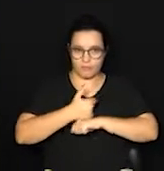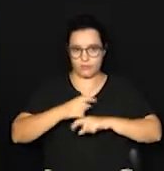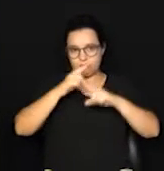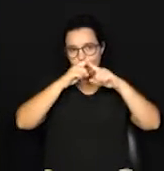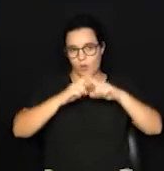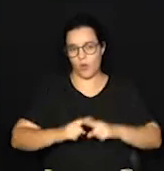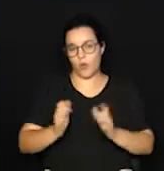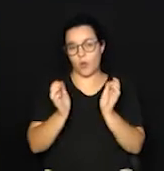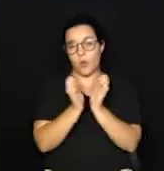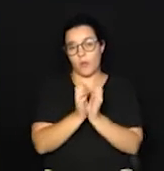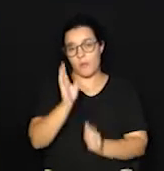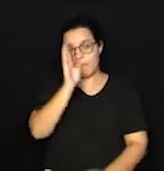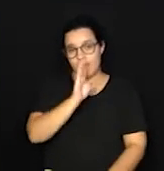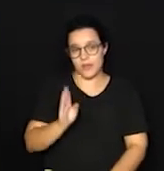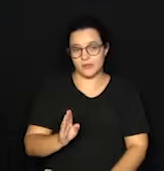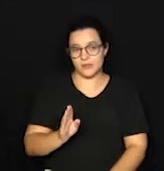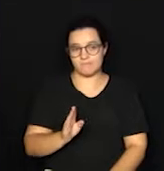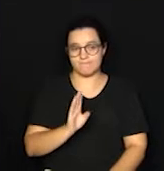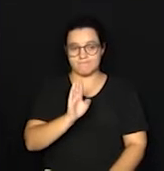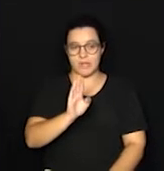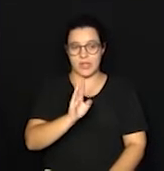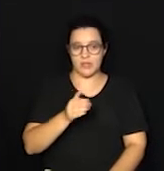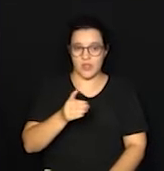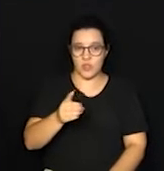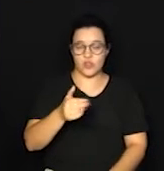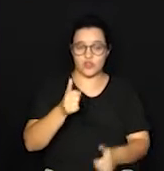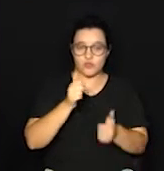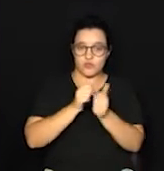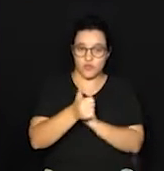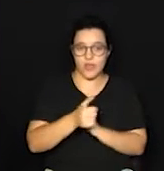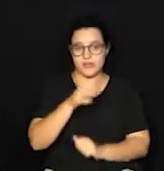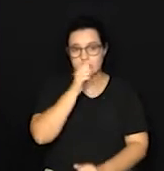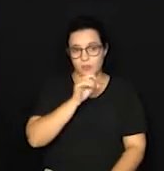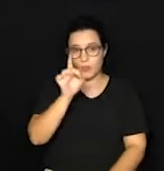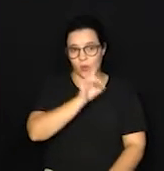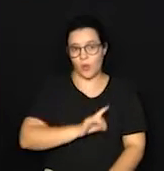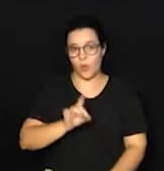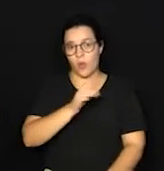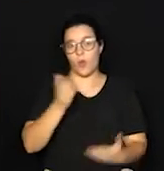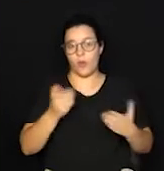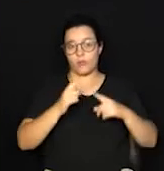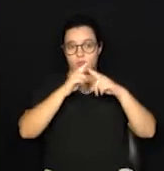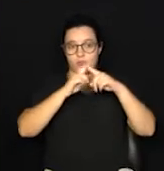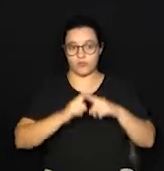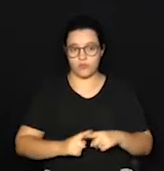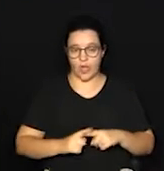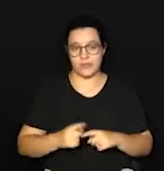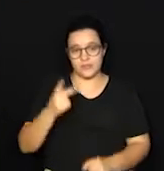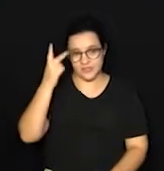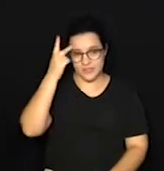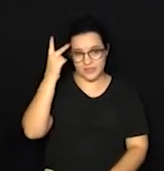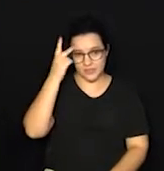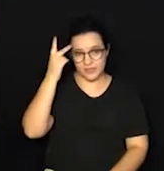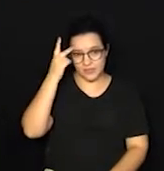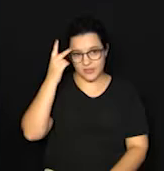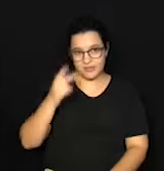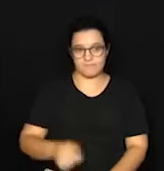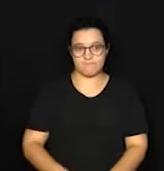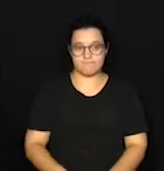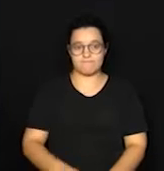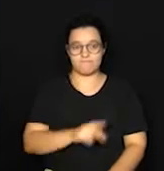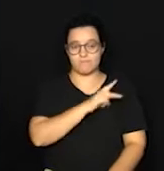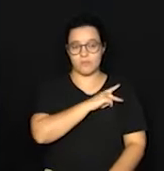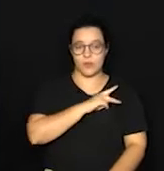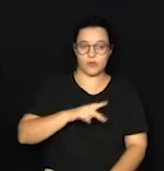Campeonato Brasileiro da Série B, só joga no fim de semana. Só que hoje começa a Copa Paulista. E a Ponte e o Guarani,